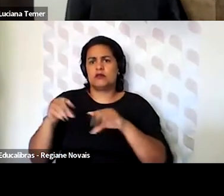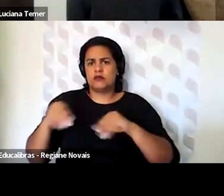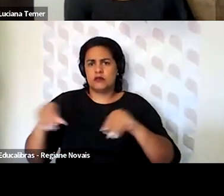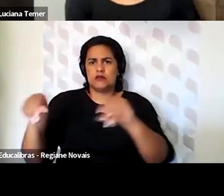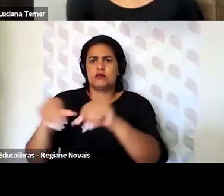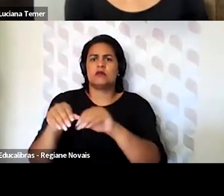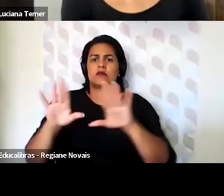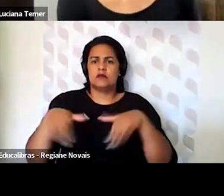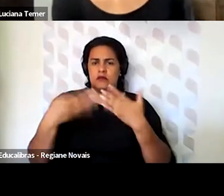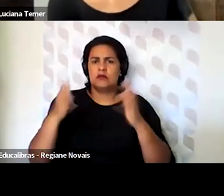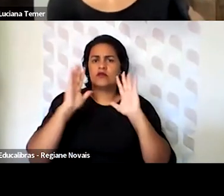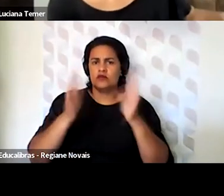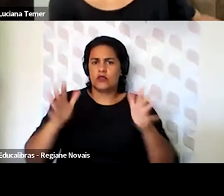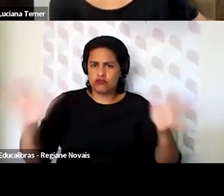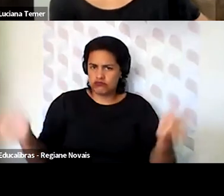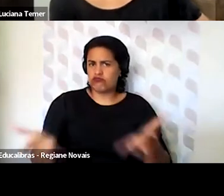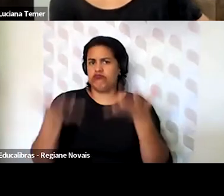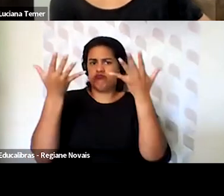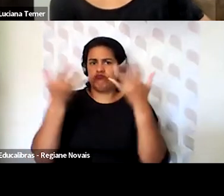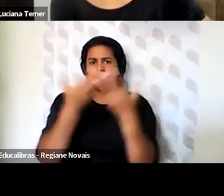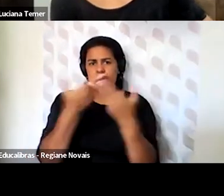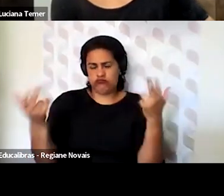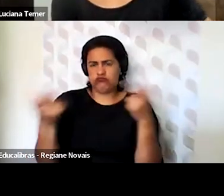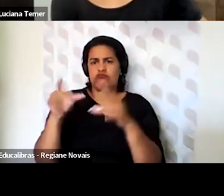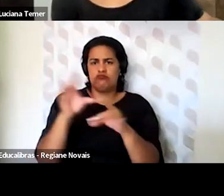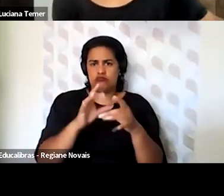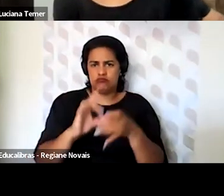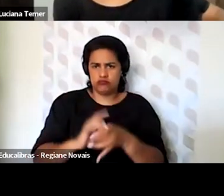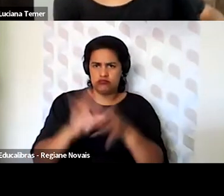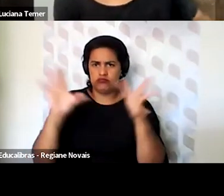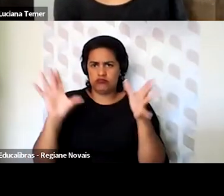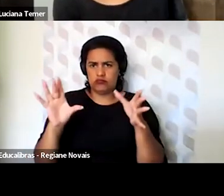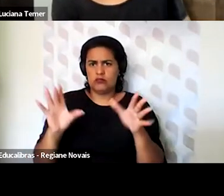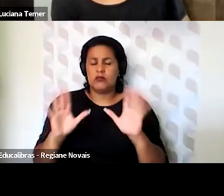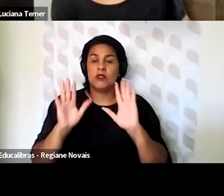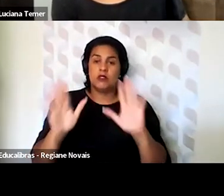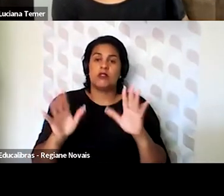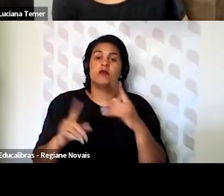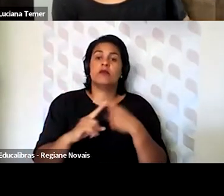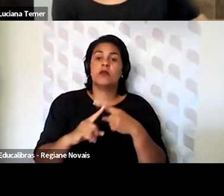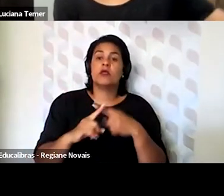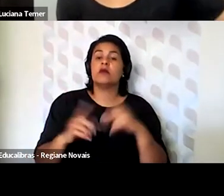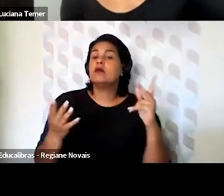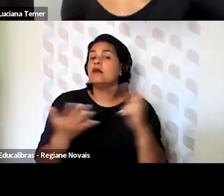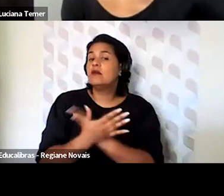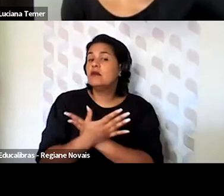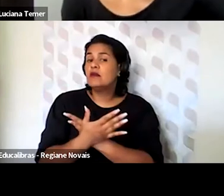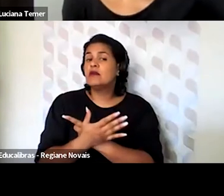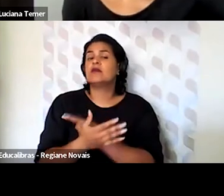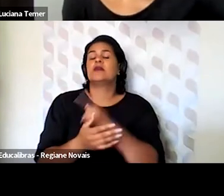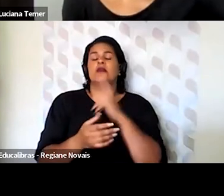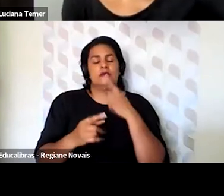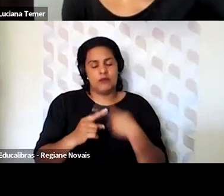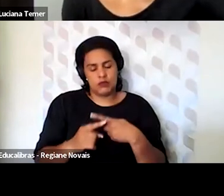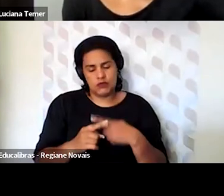democrático. E claro, como era possível, por que, que isso foi possível? Porque havia uma possibilidade de participação, havia uma